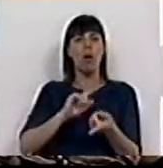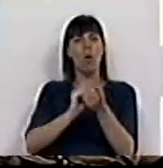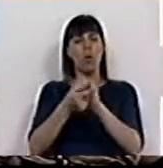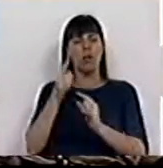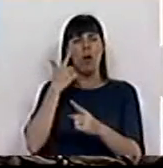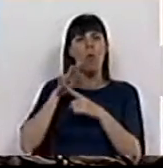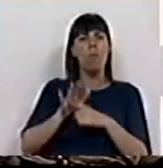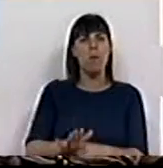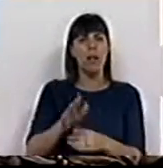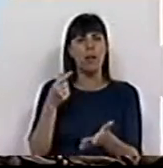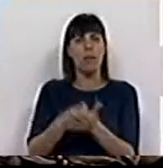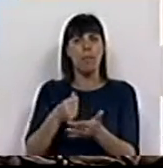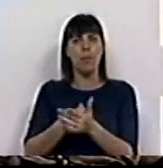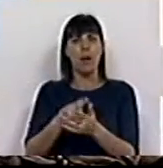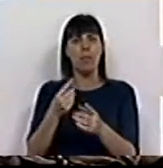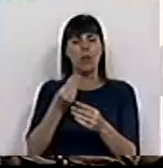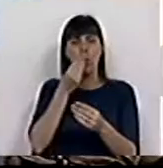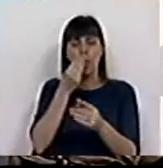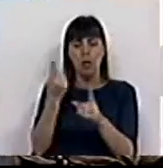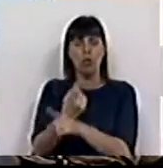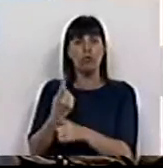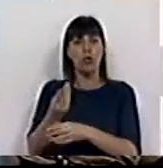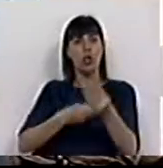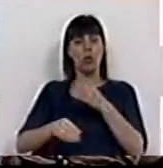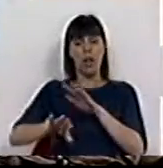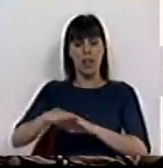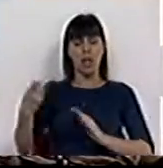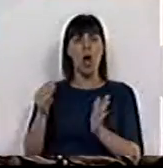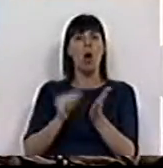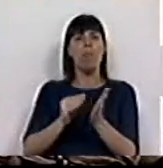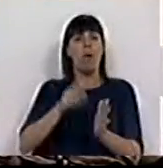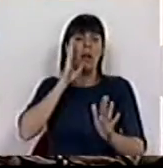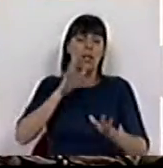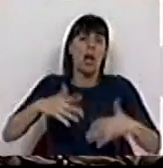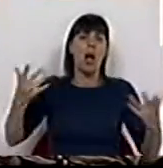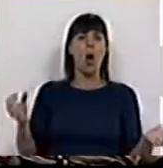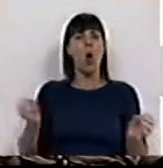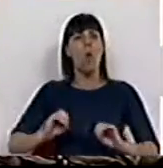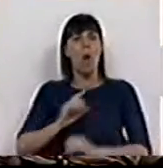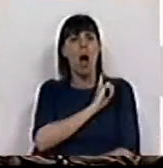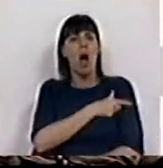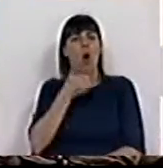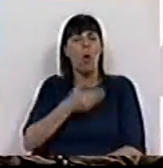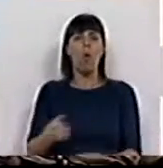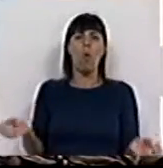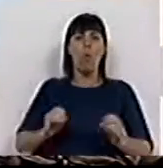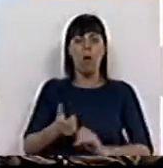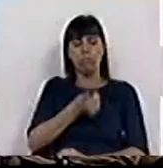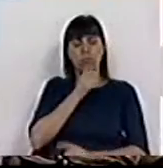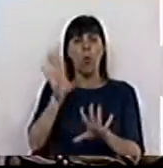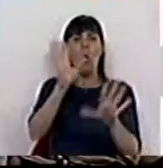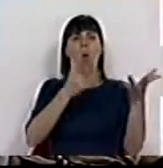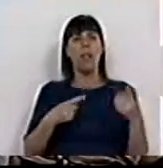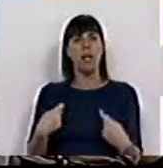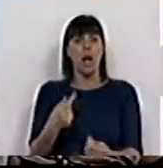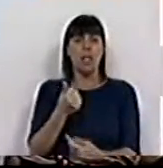a humilhação do pagamento em géneros. Para esta direita, os pobres, já se sabe, não têm competências para decidir onde